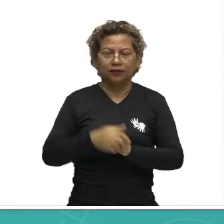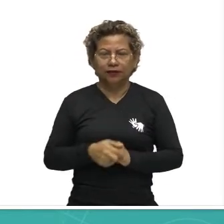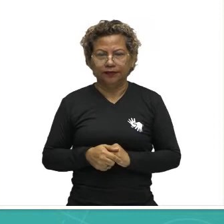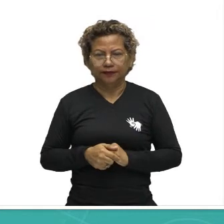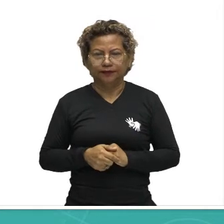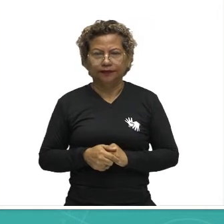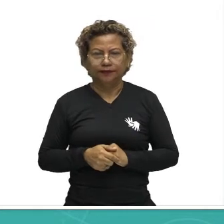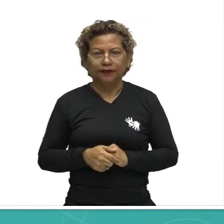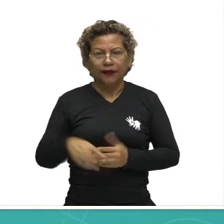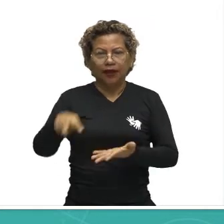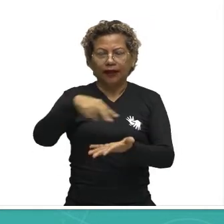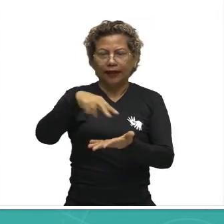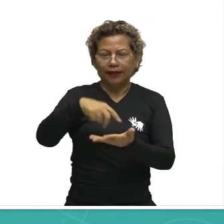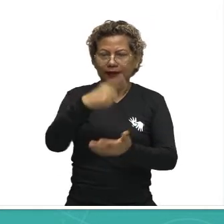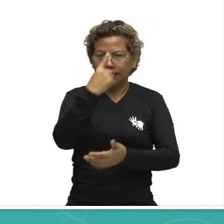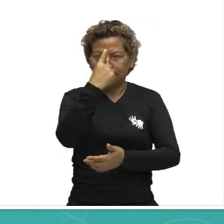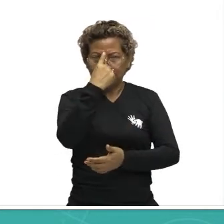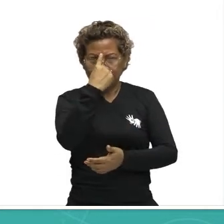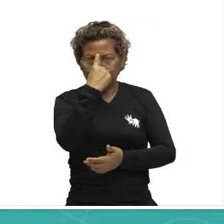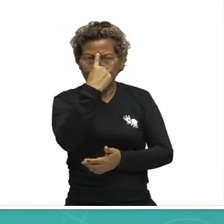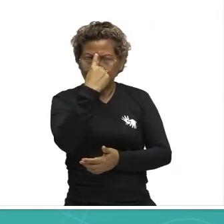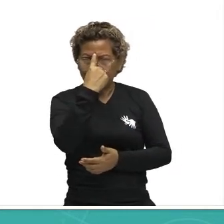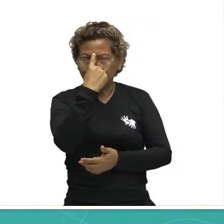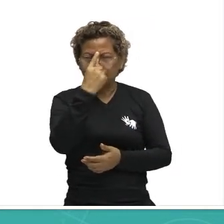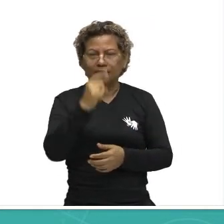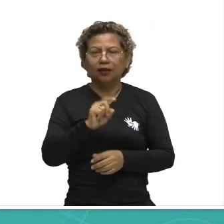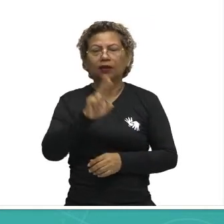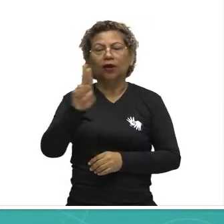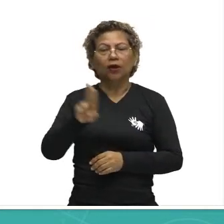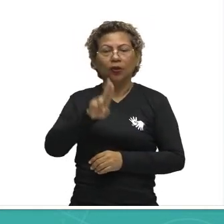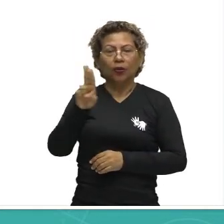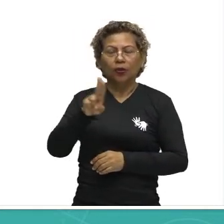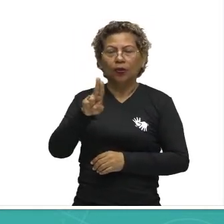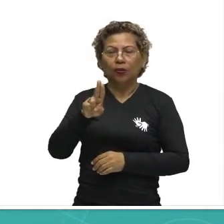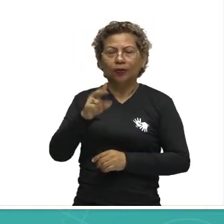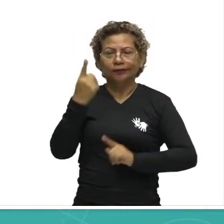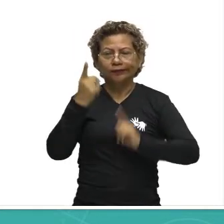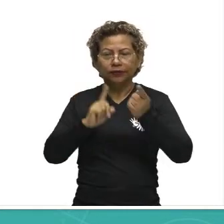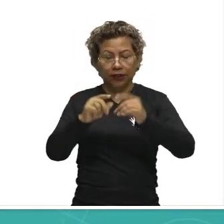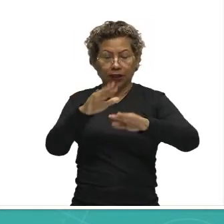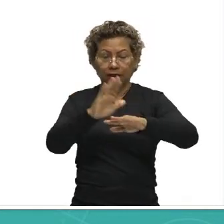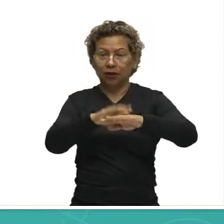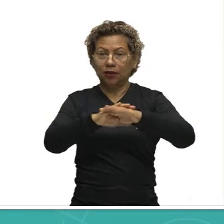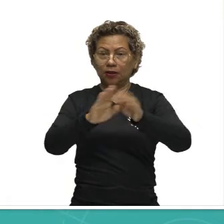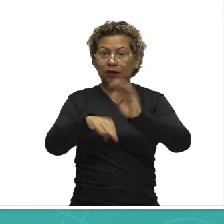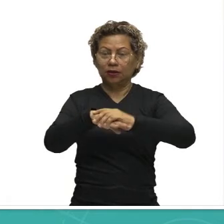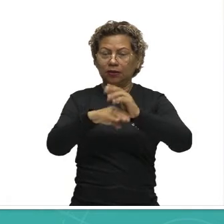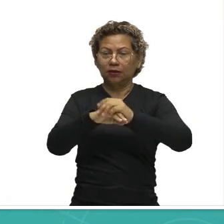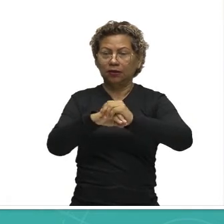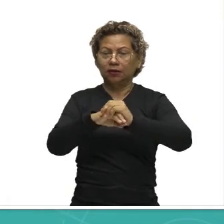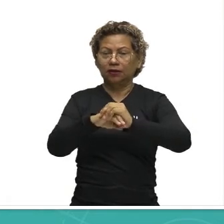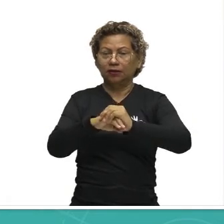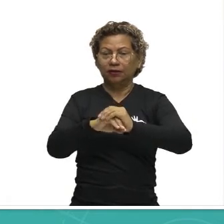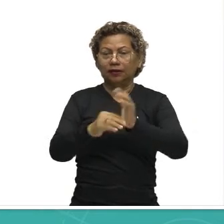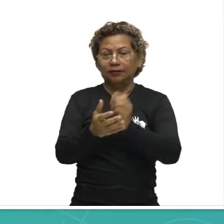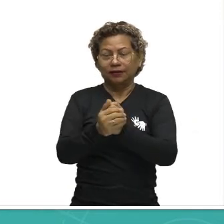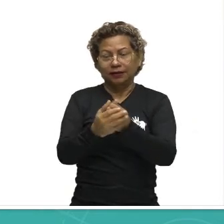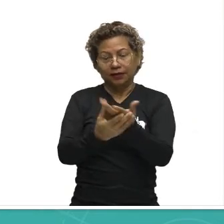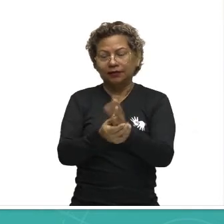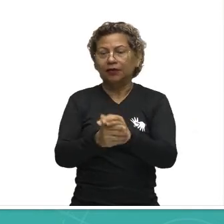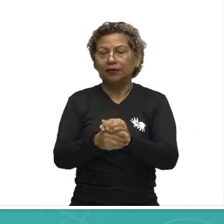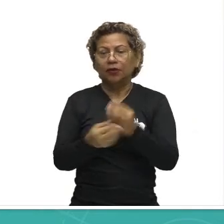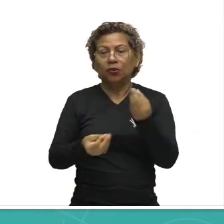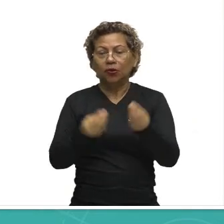o seguinte, na dança indiana, para que são utilizados os gestos das mãos? Nossa, comentamos muito sobre isso.